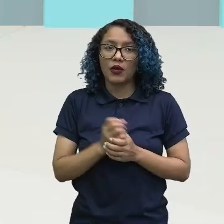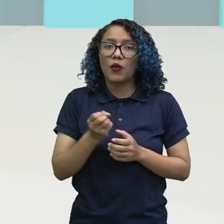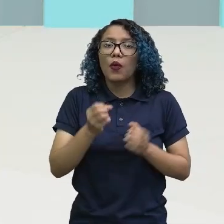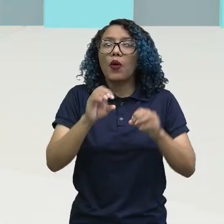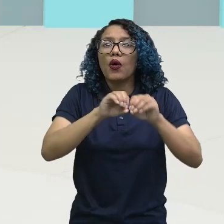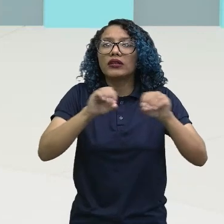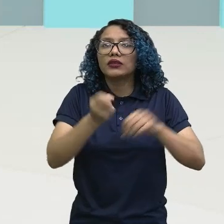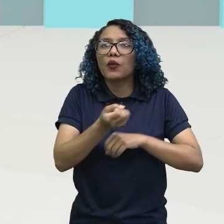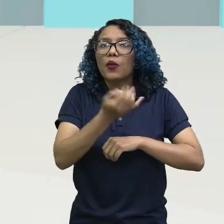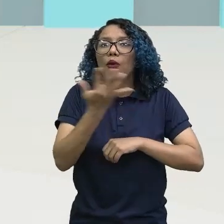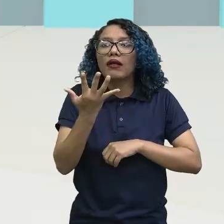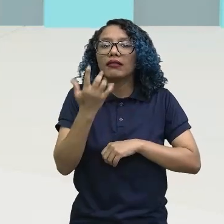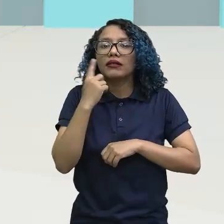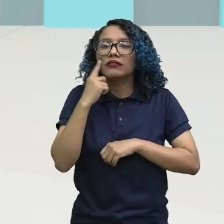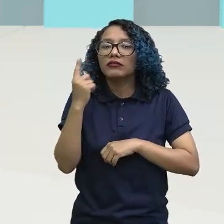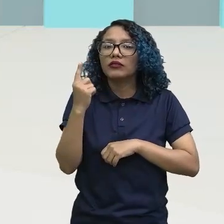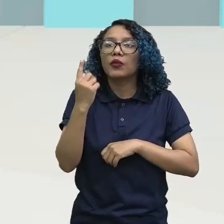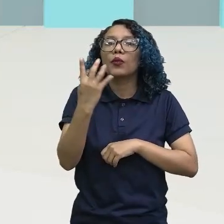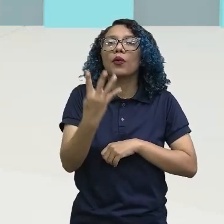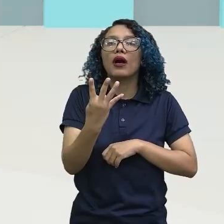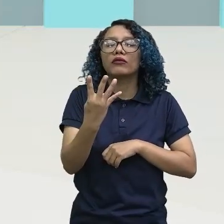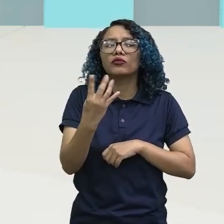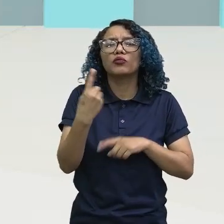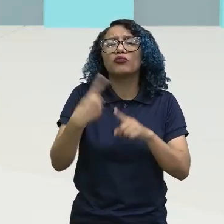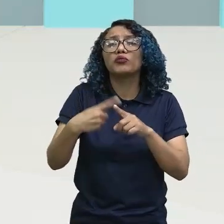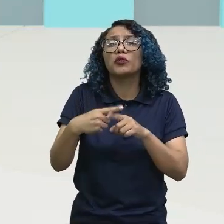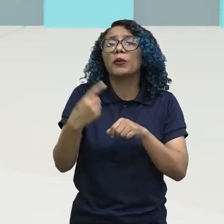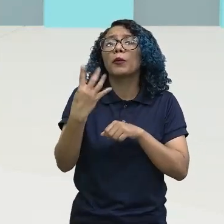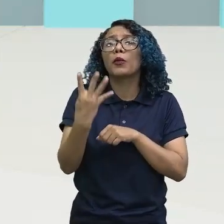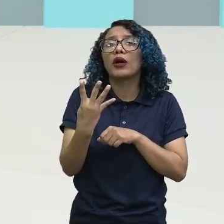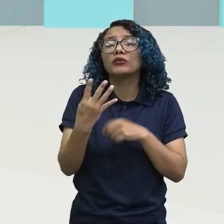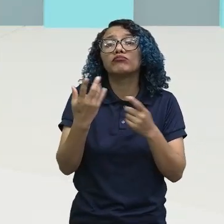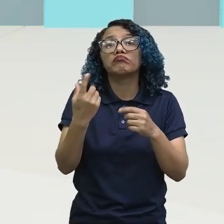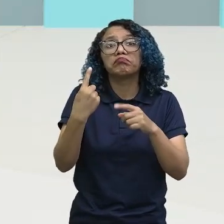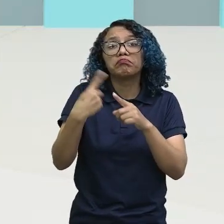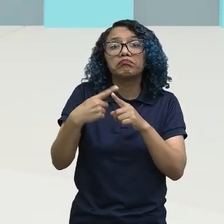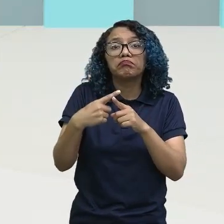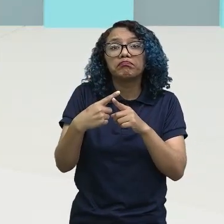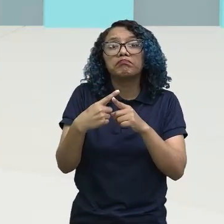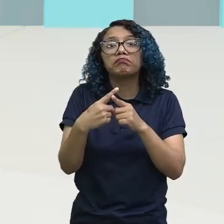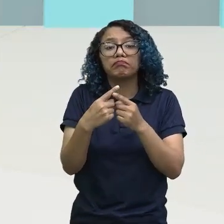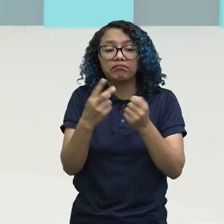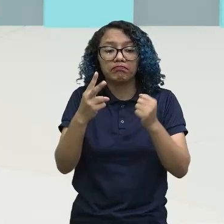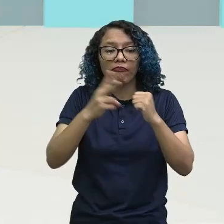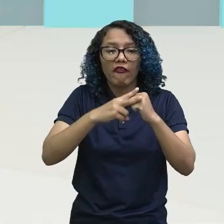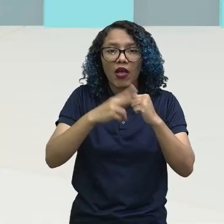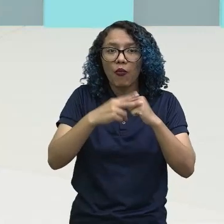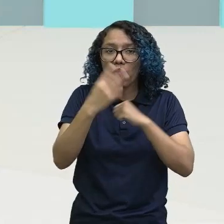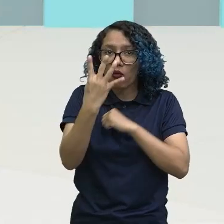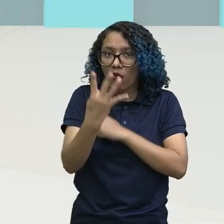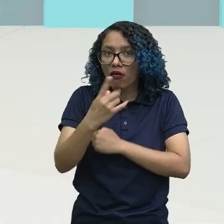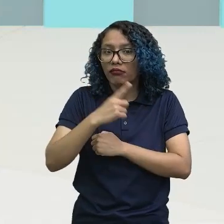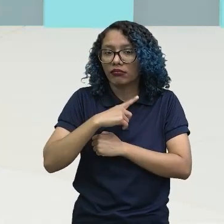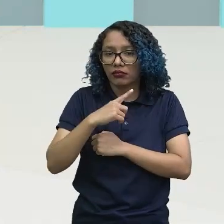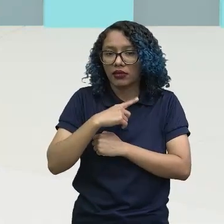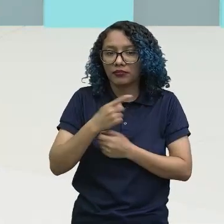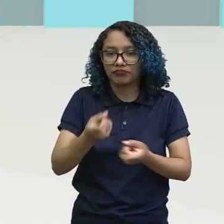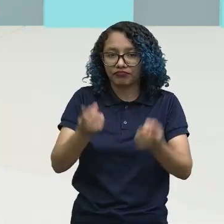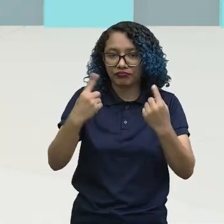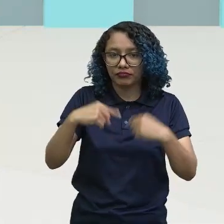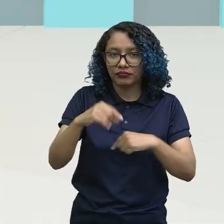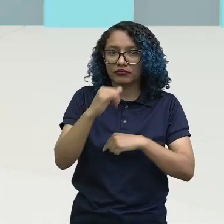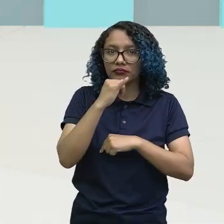Nós temos 4 orações. Por quê? Porque nós temos 4 verbos. No segundo exemplo, cheguei em